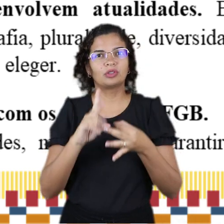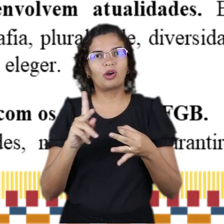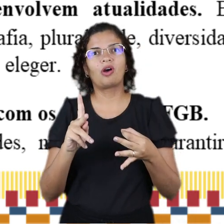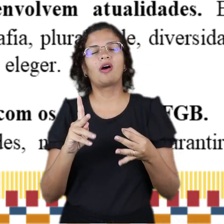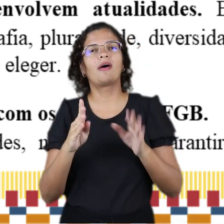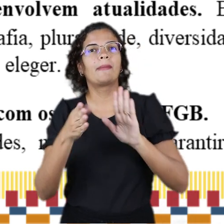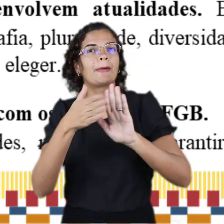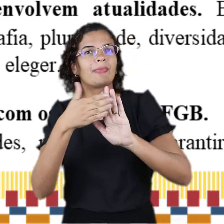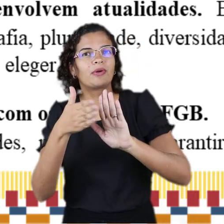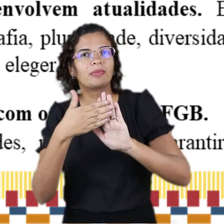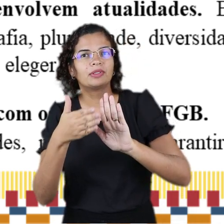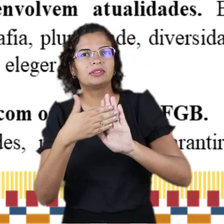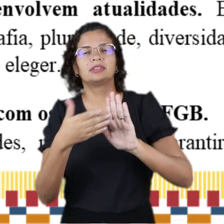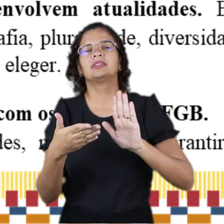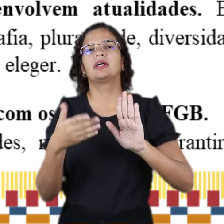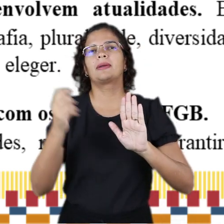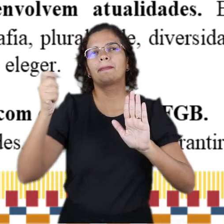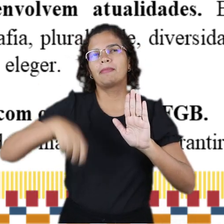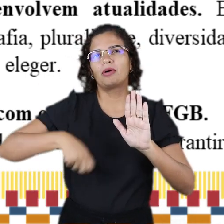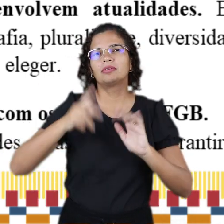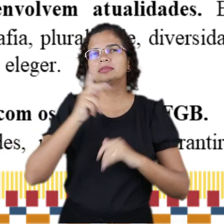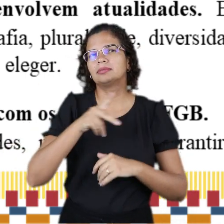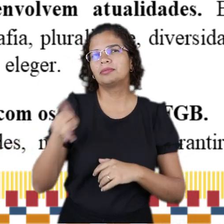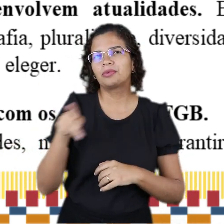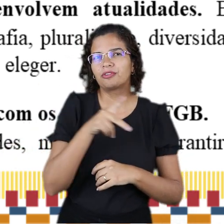sustentável, contextos políticos,